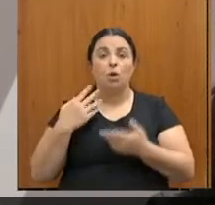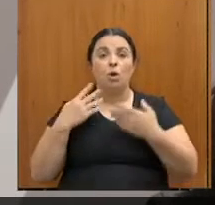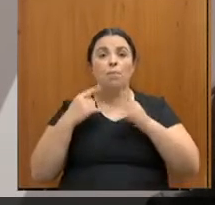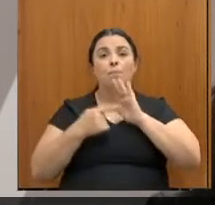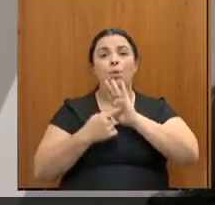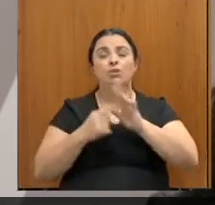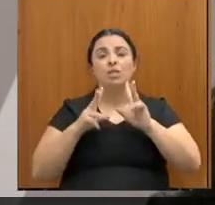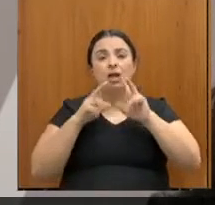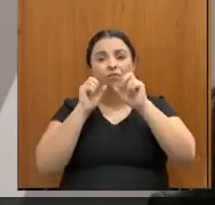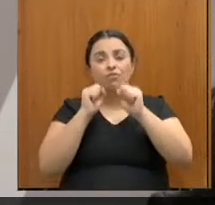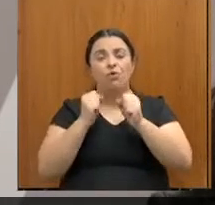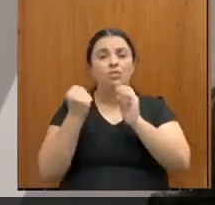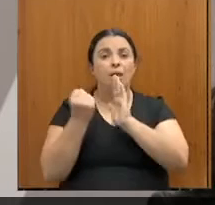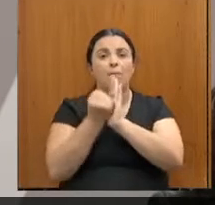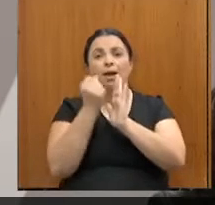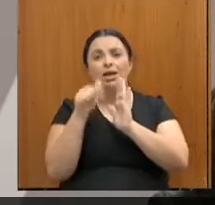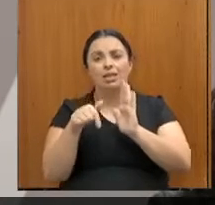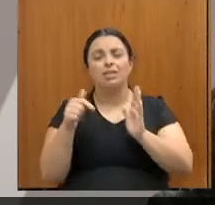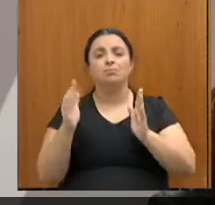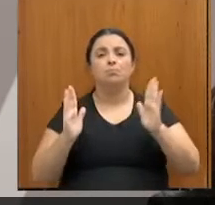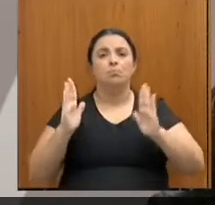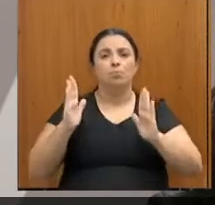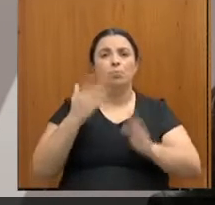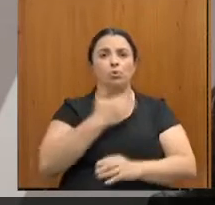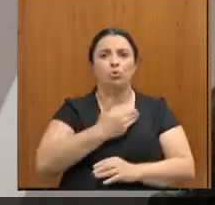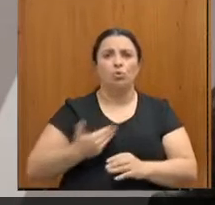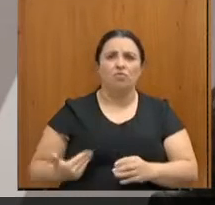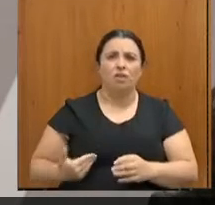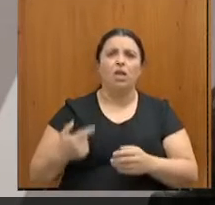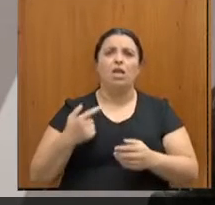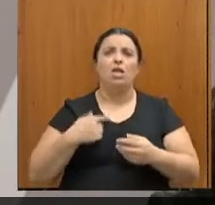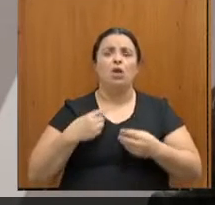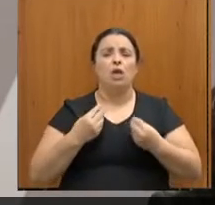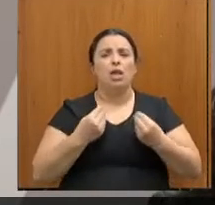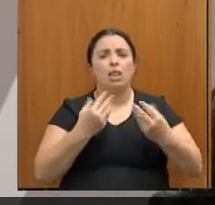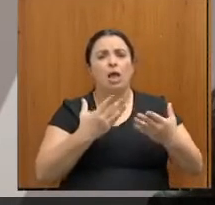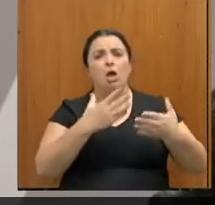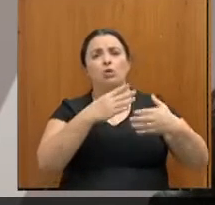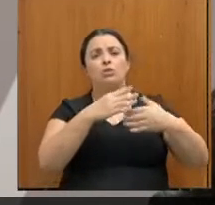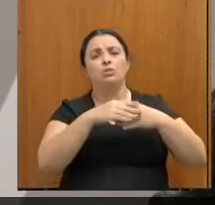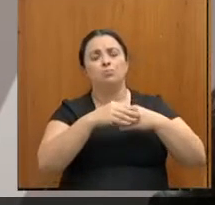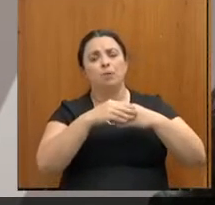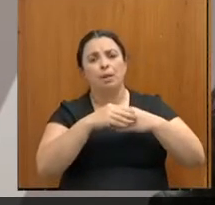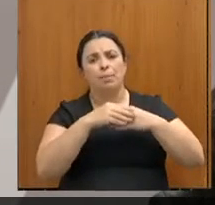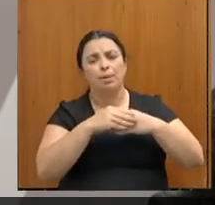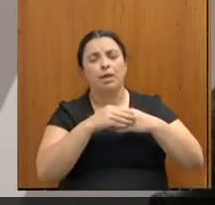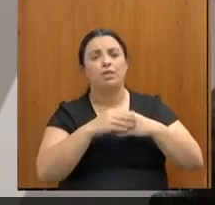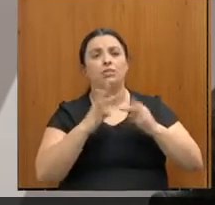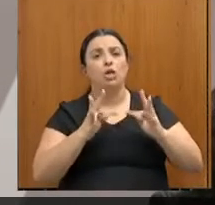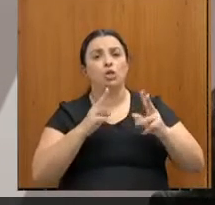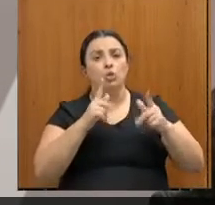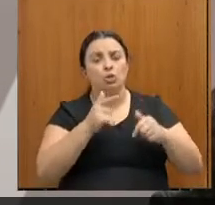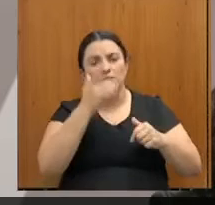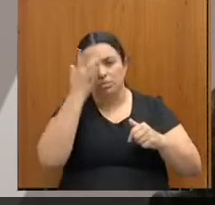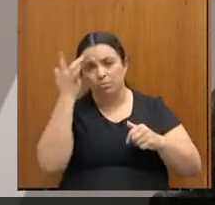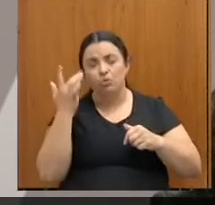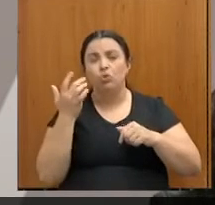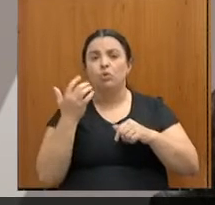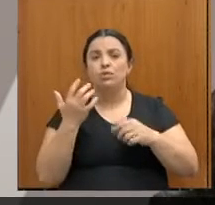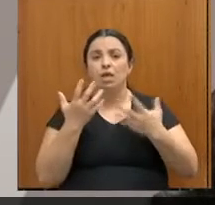EA marca de se governei aqui então eu quero deixar os parabéns essa com a todos aqueles que assumiram